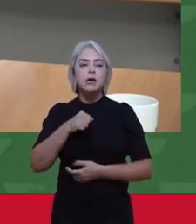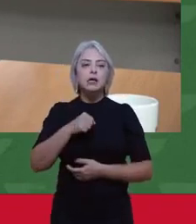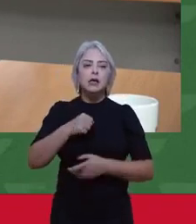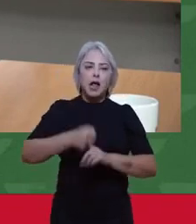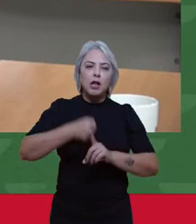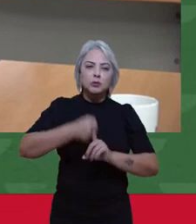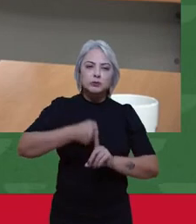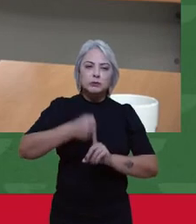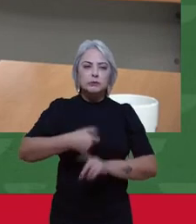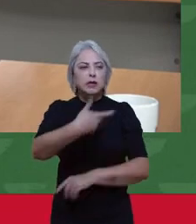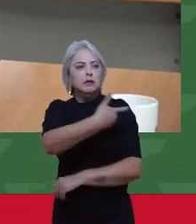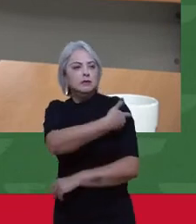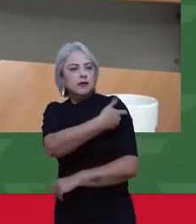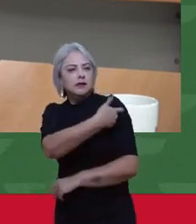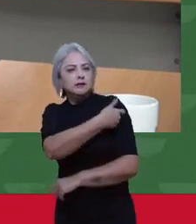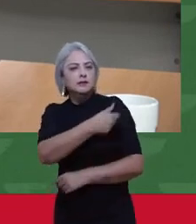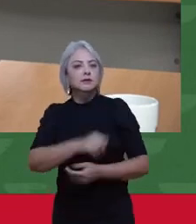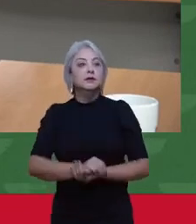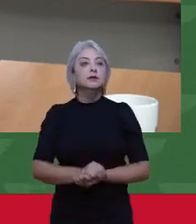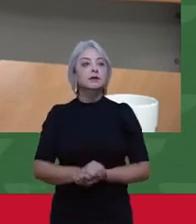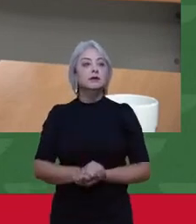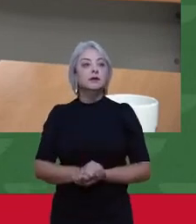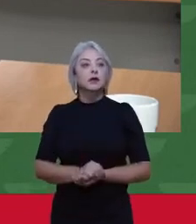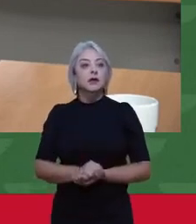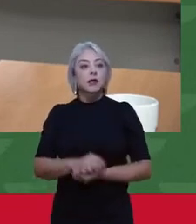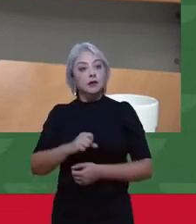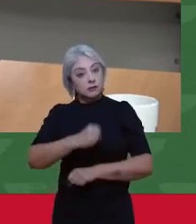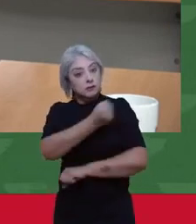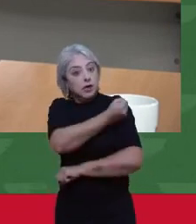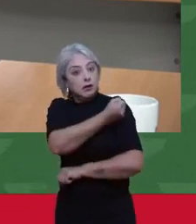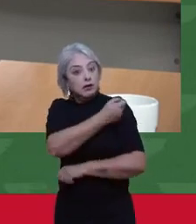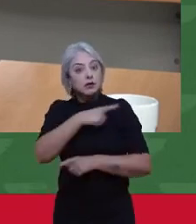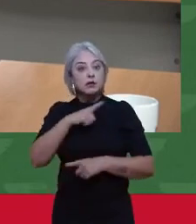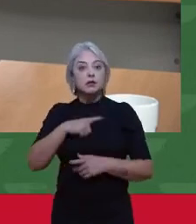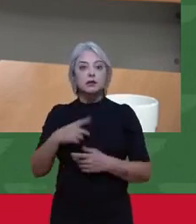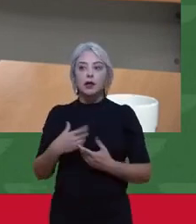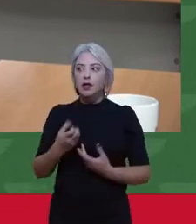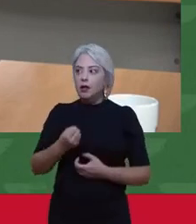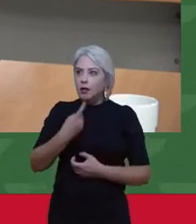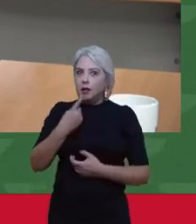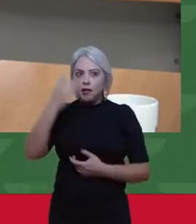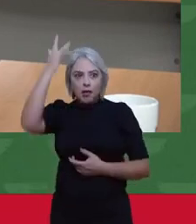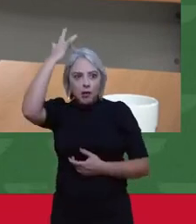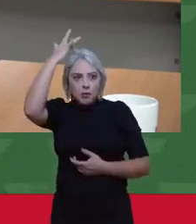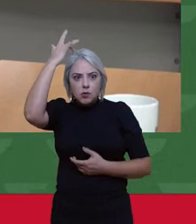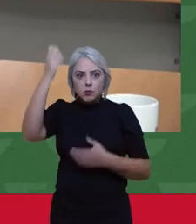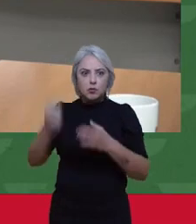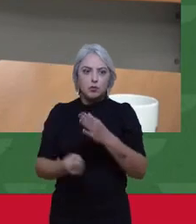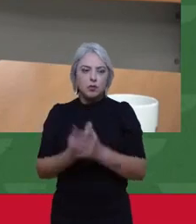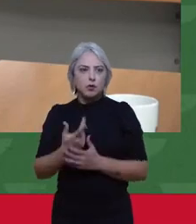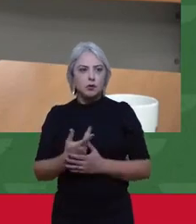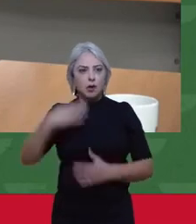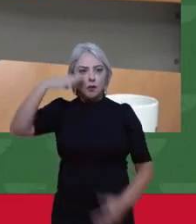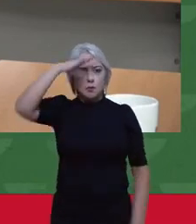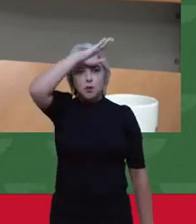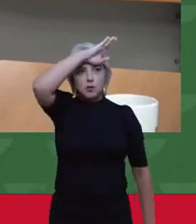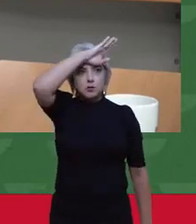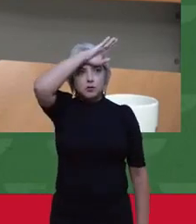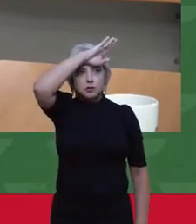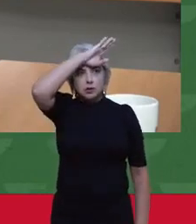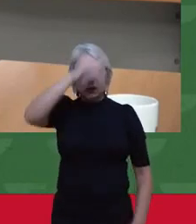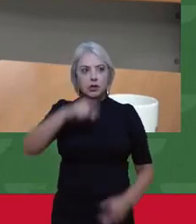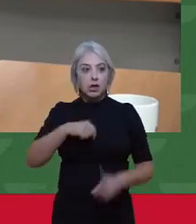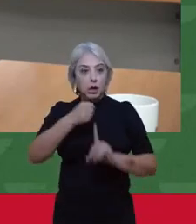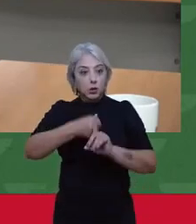pela vacina e sobre o tema da vacina tem muitos escândalos, inclusive, acontecendo, né? Bolsonaro, em vez de lutar